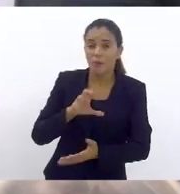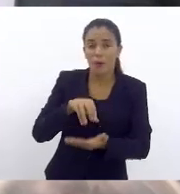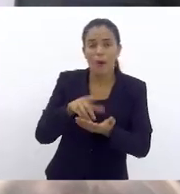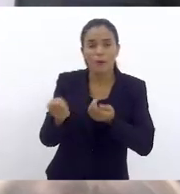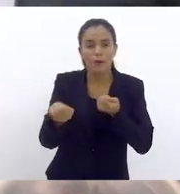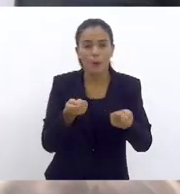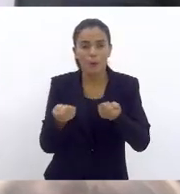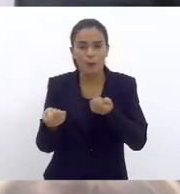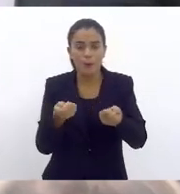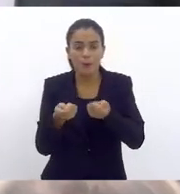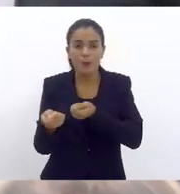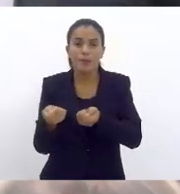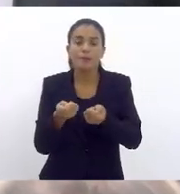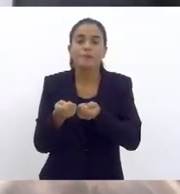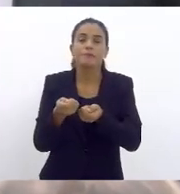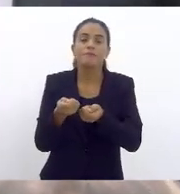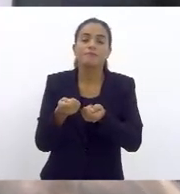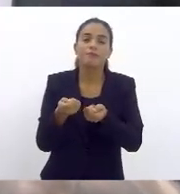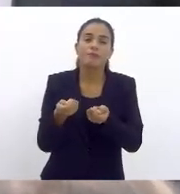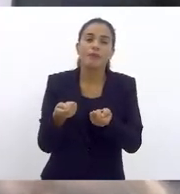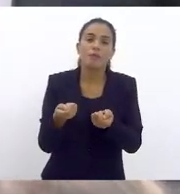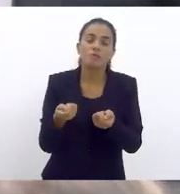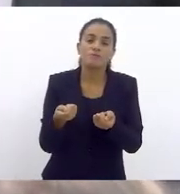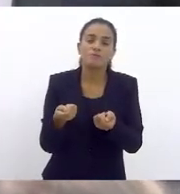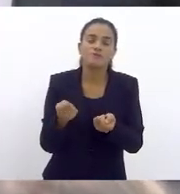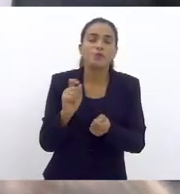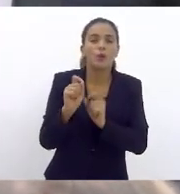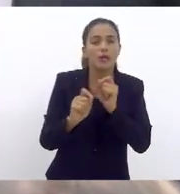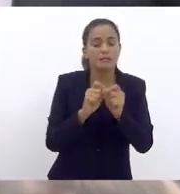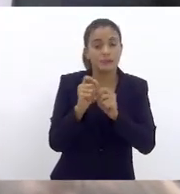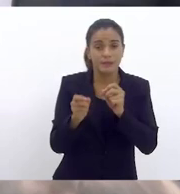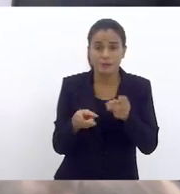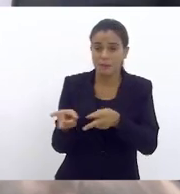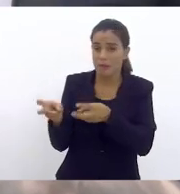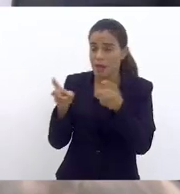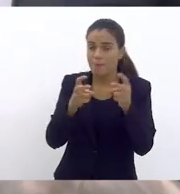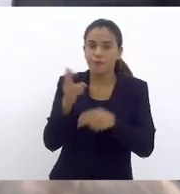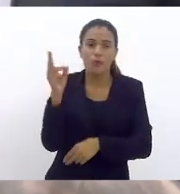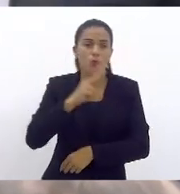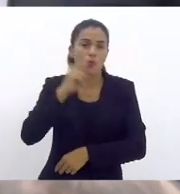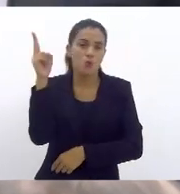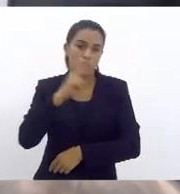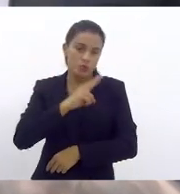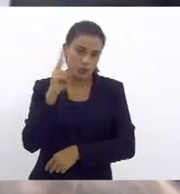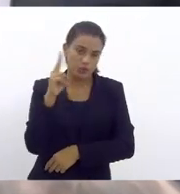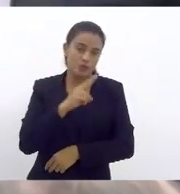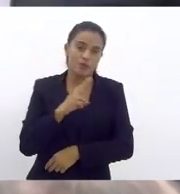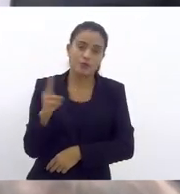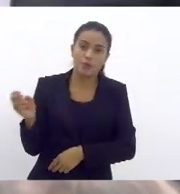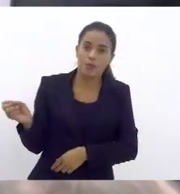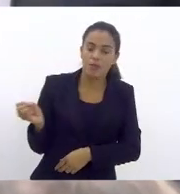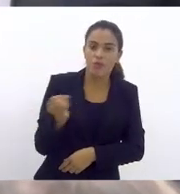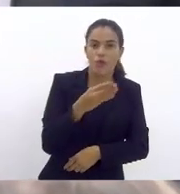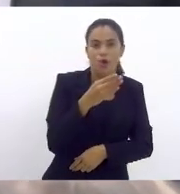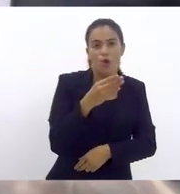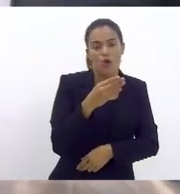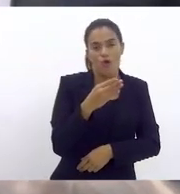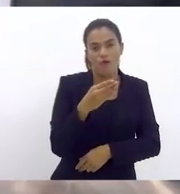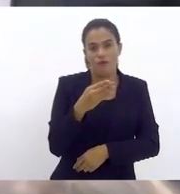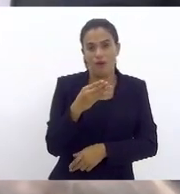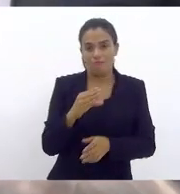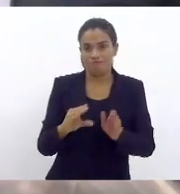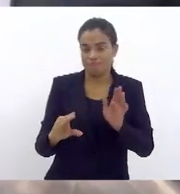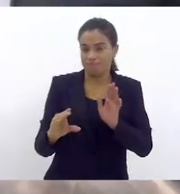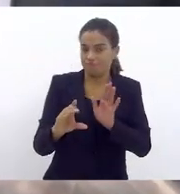ela tem que ser tratada nesse ou seja Então o que se percebe a necessidade urgente de uma de uma nova regulamentação